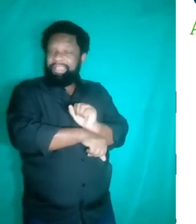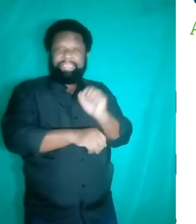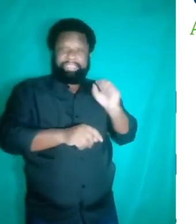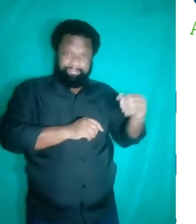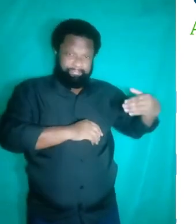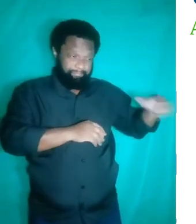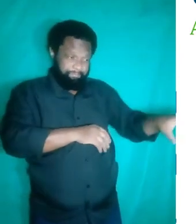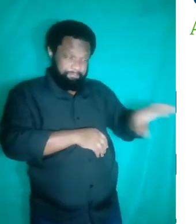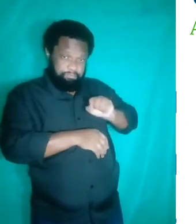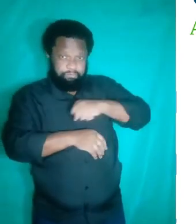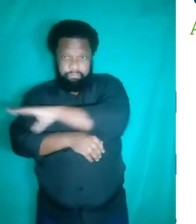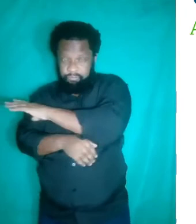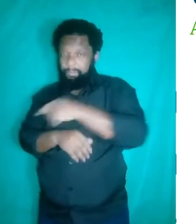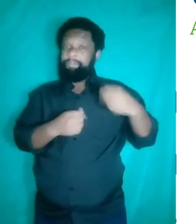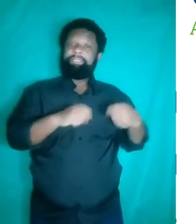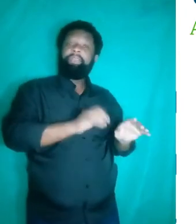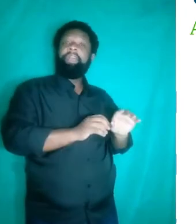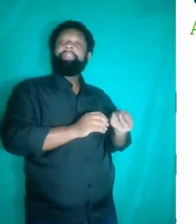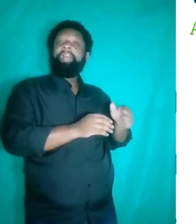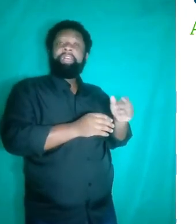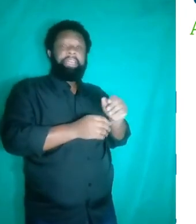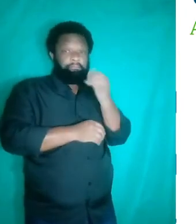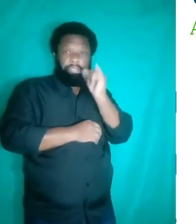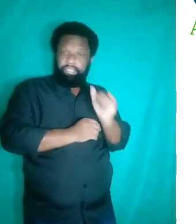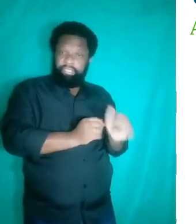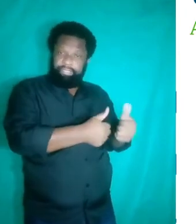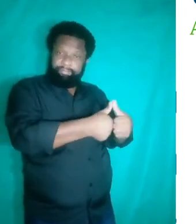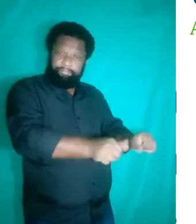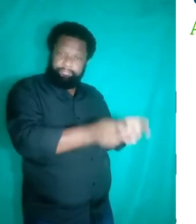Não. Só passa por mim fazendo o seu trabalhinho, querida.